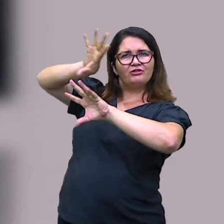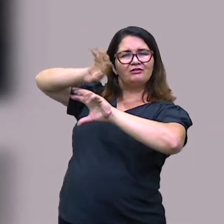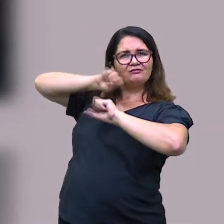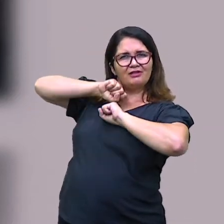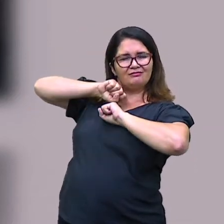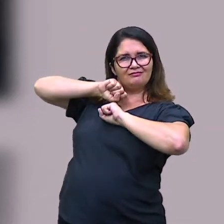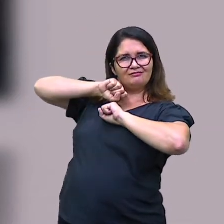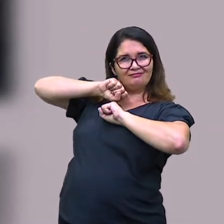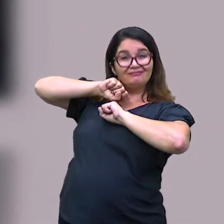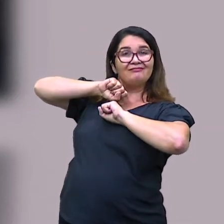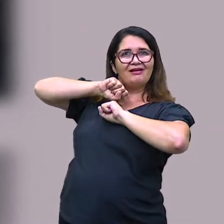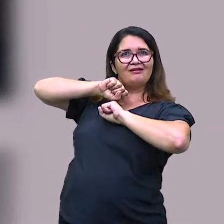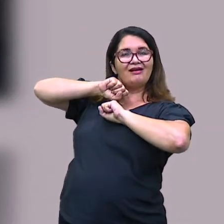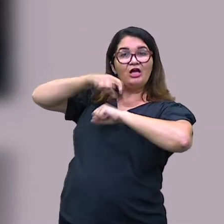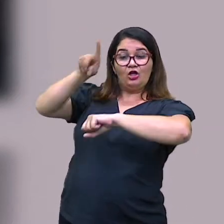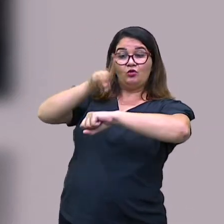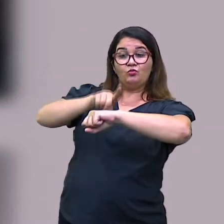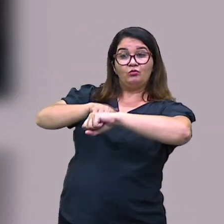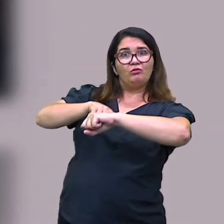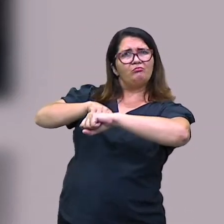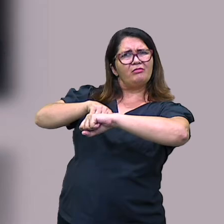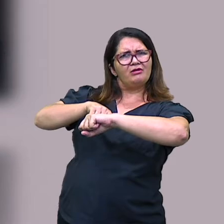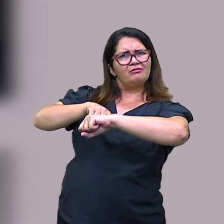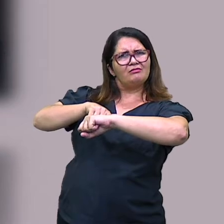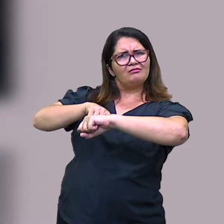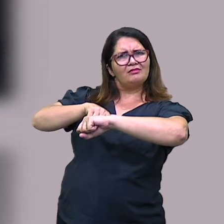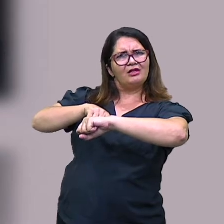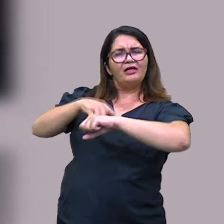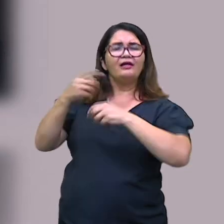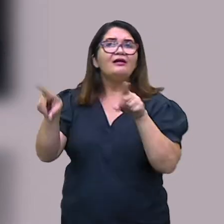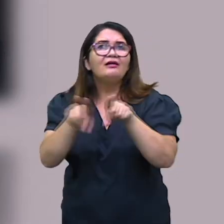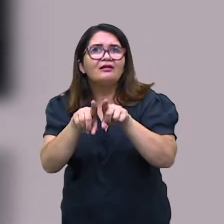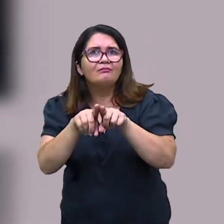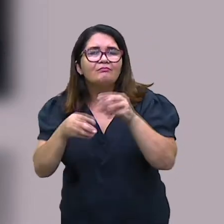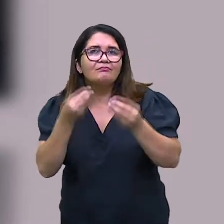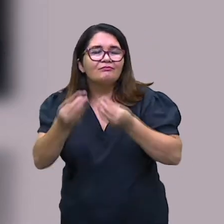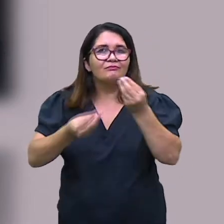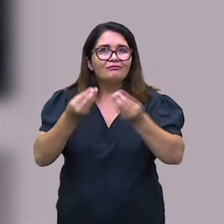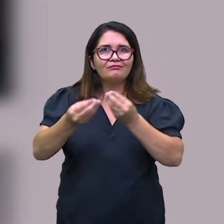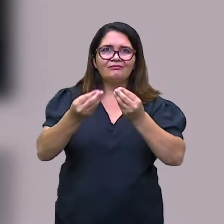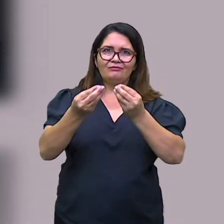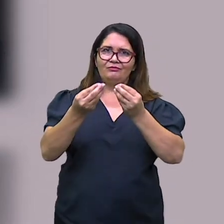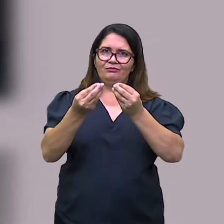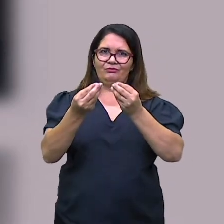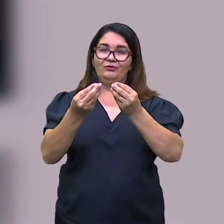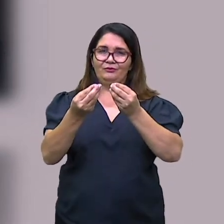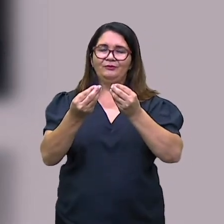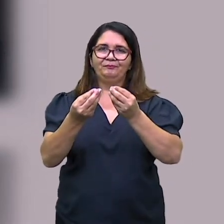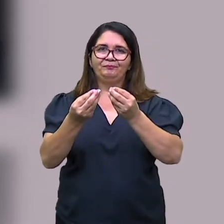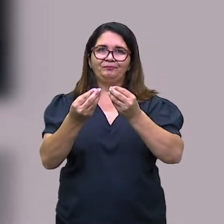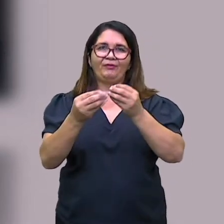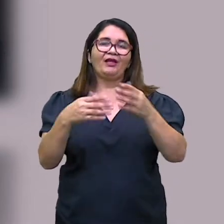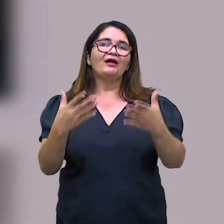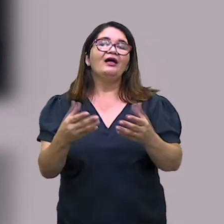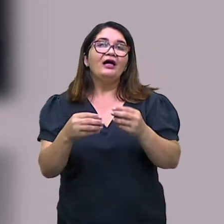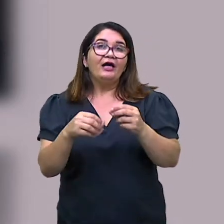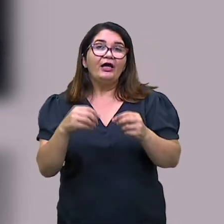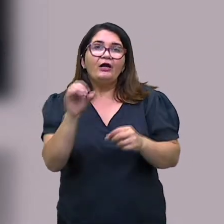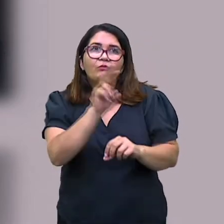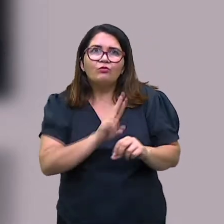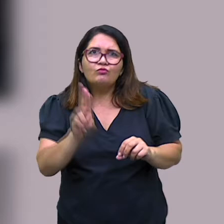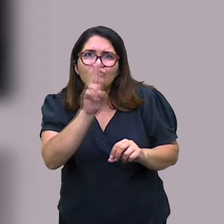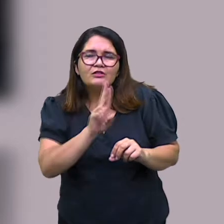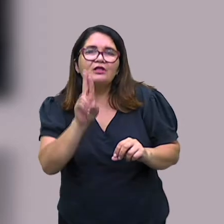nós não precisamos esquentar um objeto por inteiro. Se eu passo calor em uma parte desse